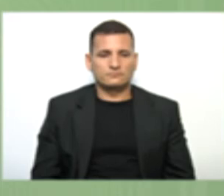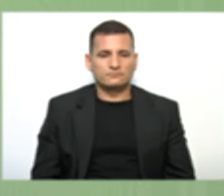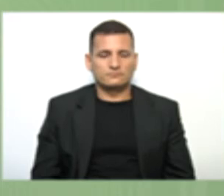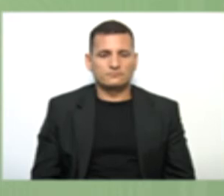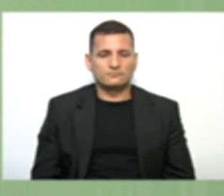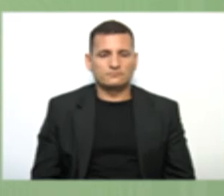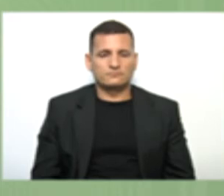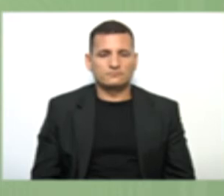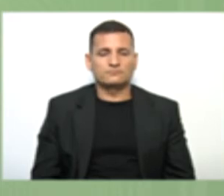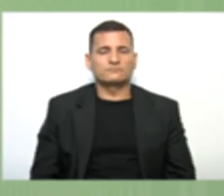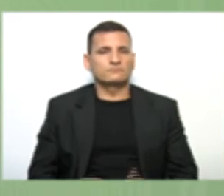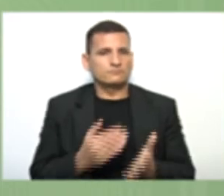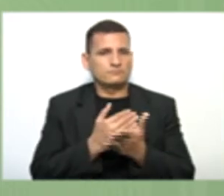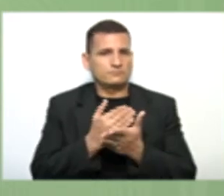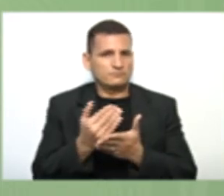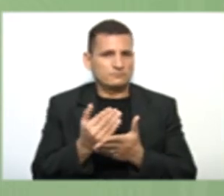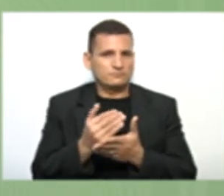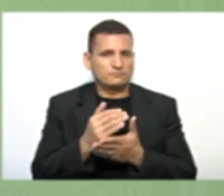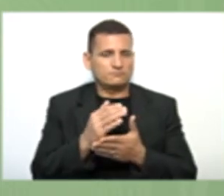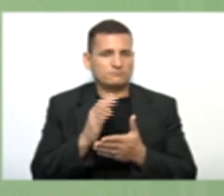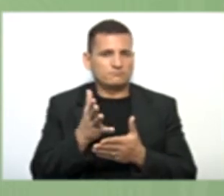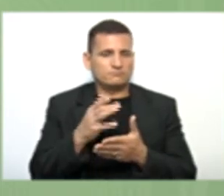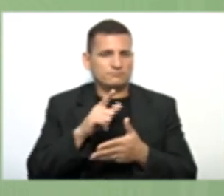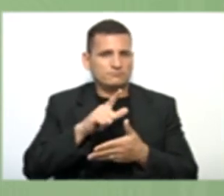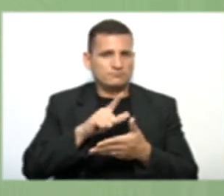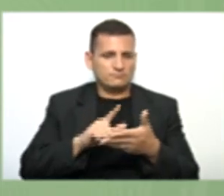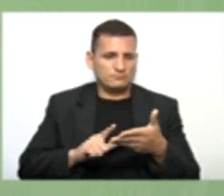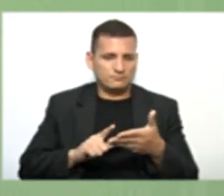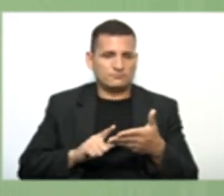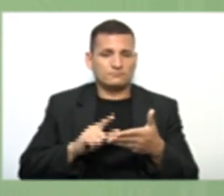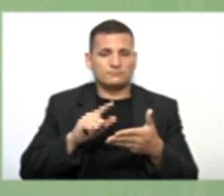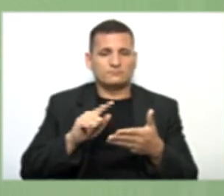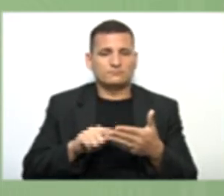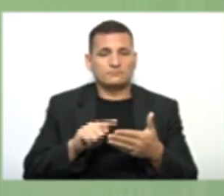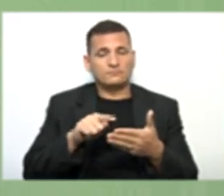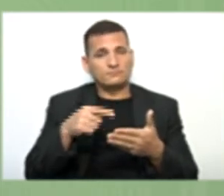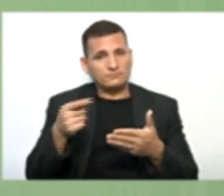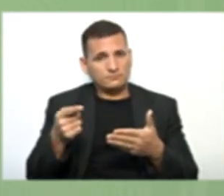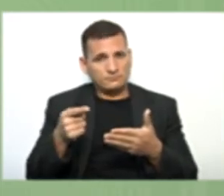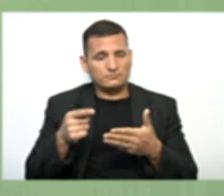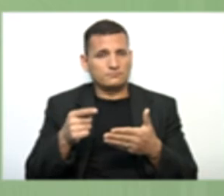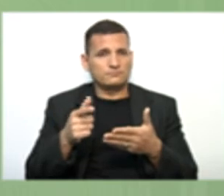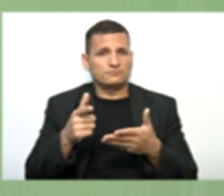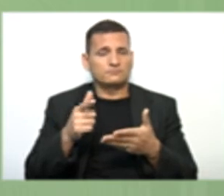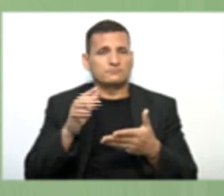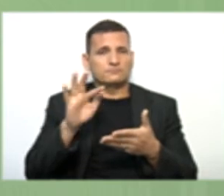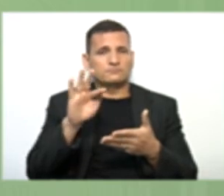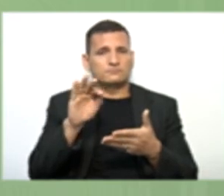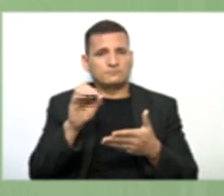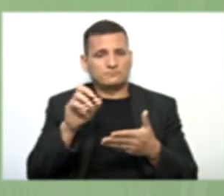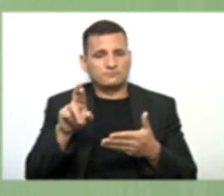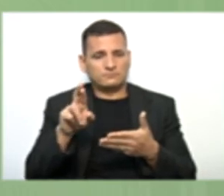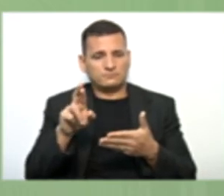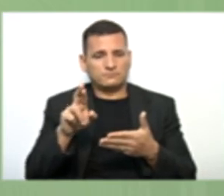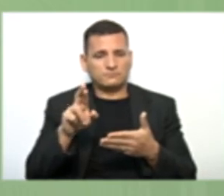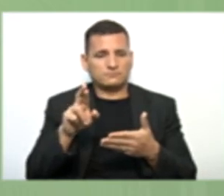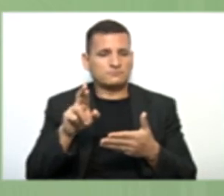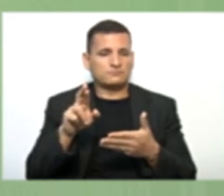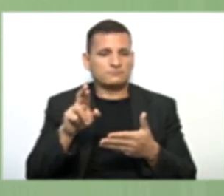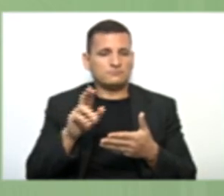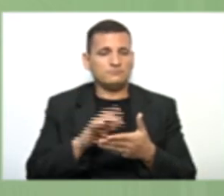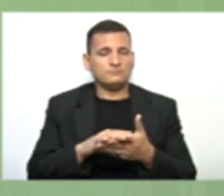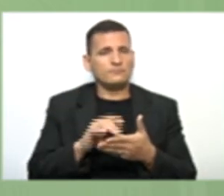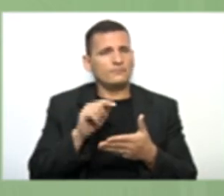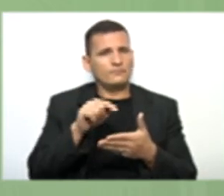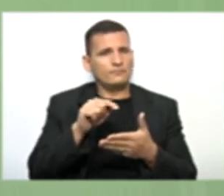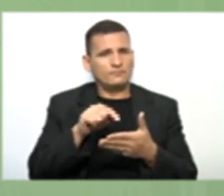Começamos definindo uma lista. Em seguida, definimos um laço for. Foi o que nós fizemos. Essa